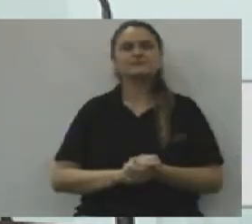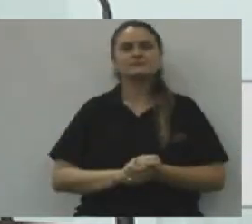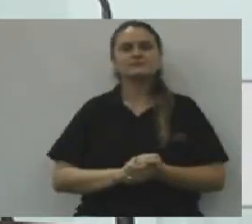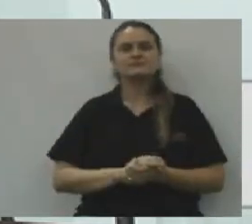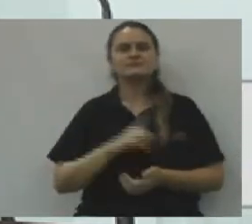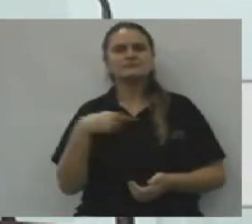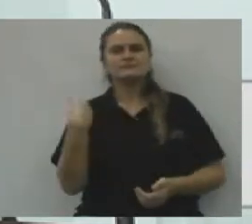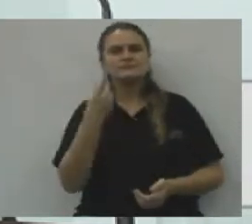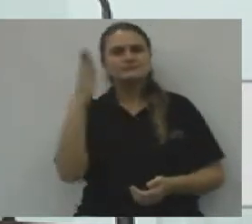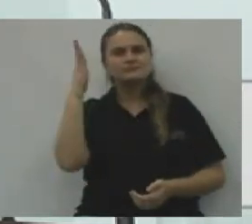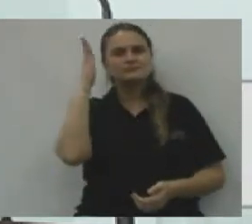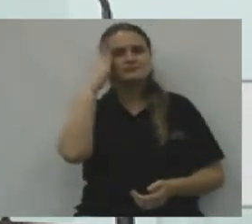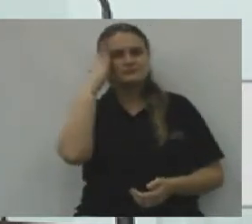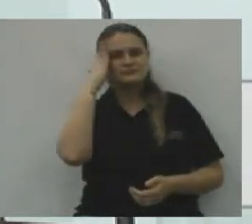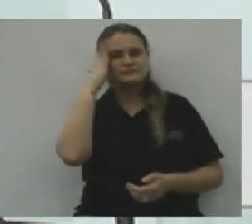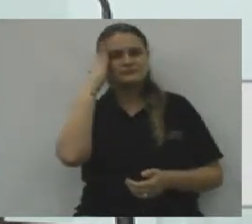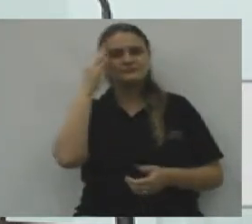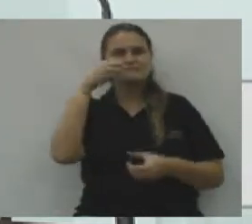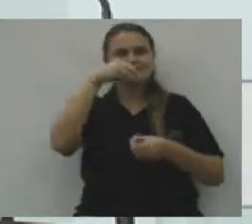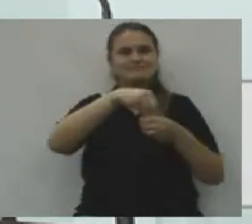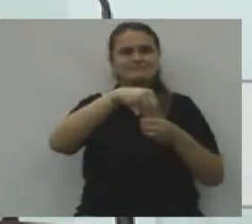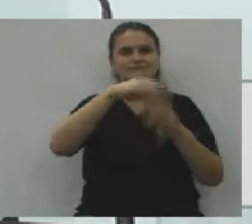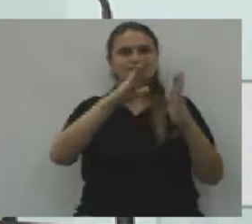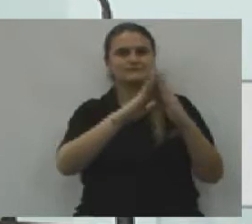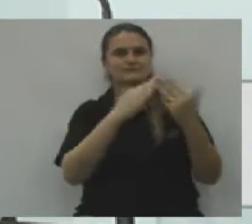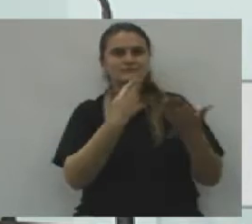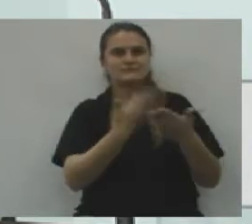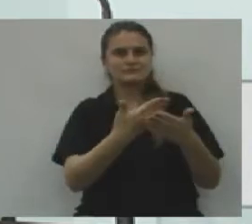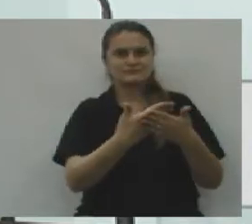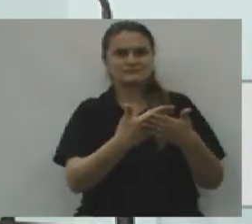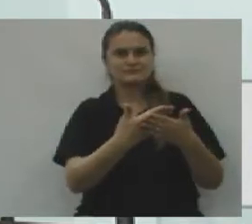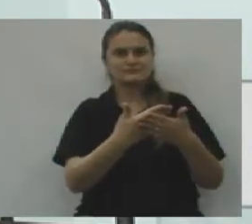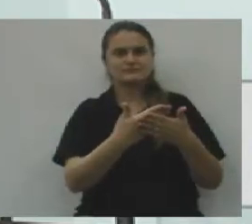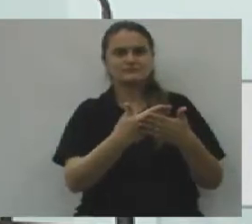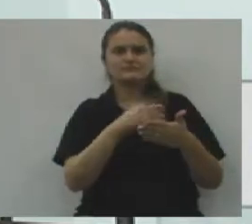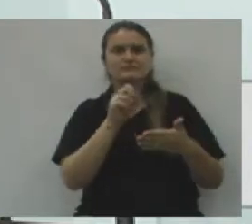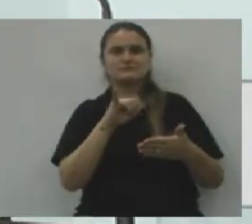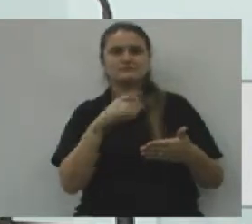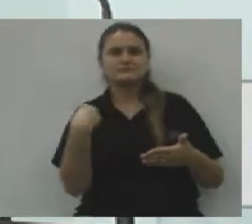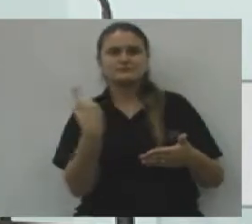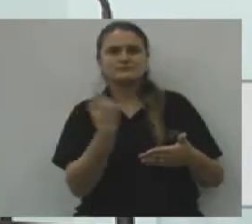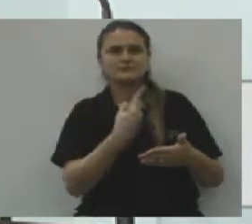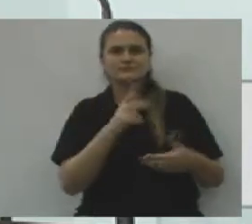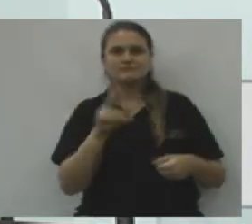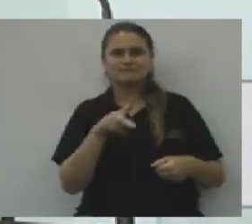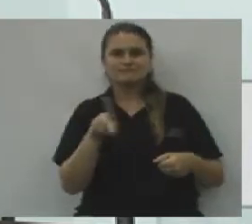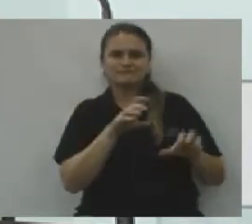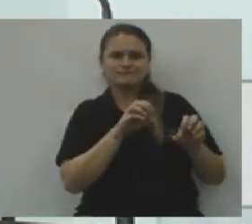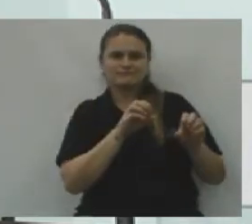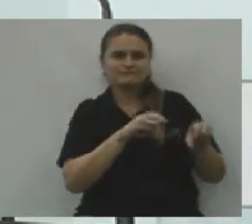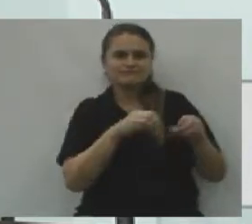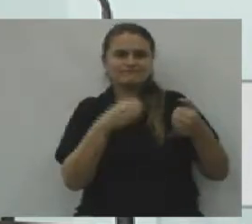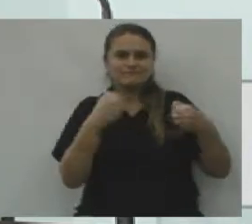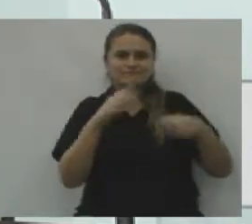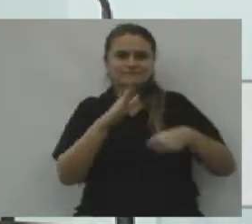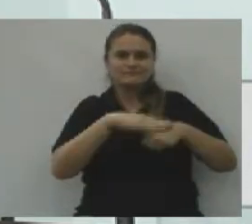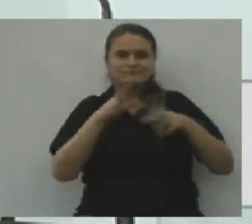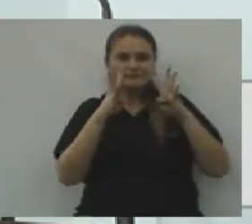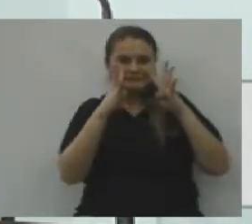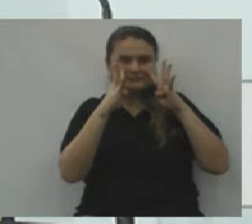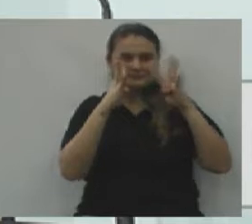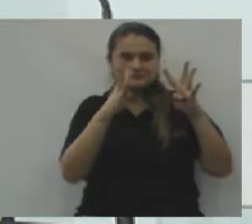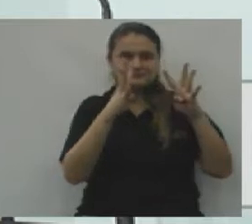Nós sabemos que nas nossas escolas, se nós, educadores, não estivermos atentos, nós